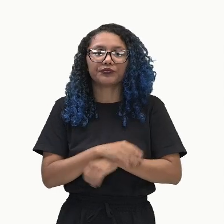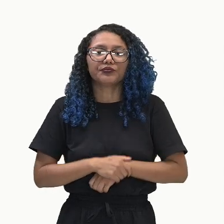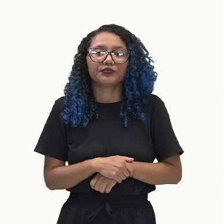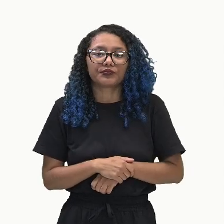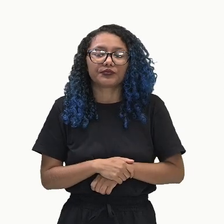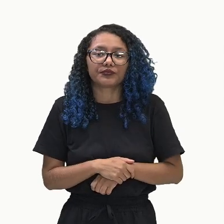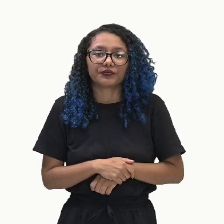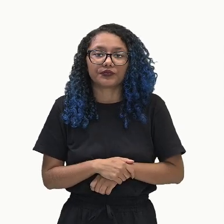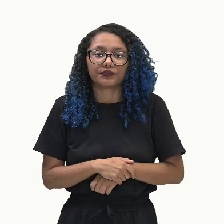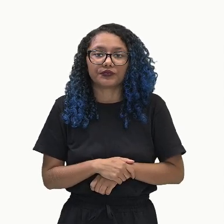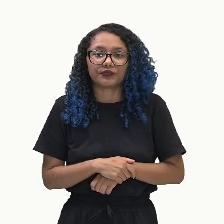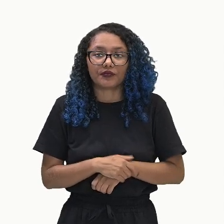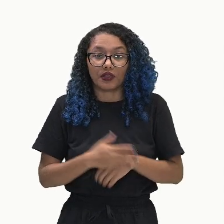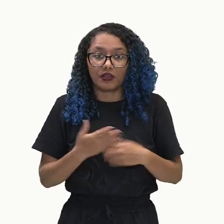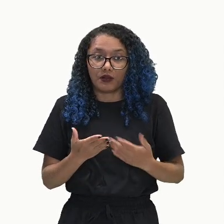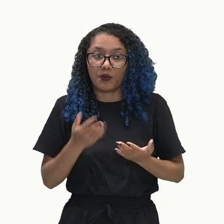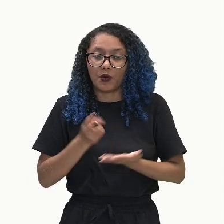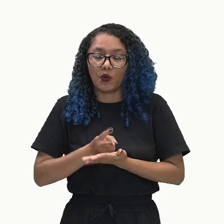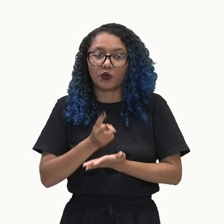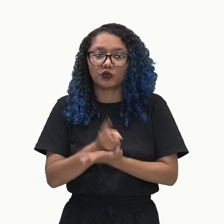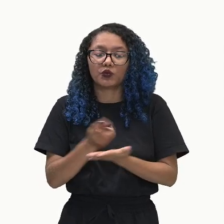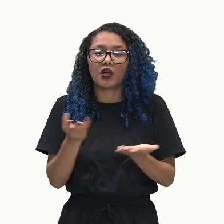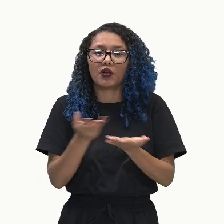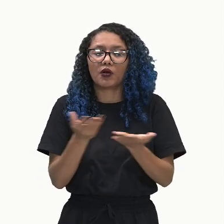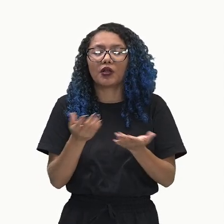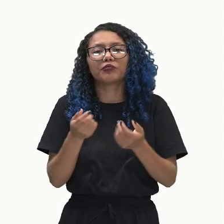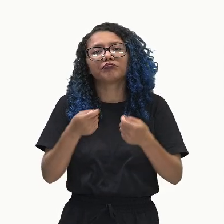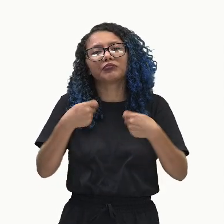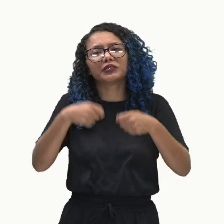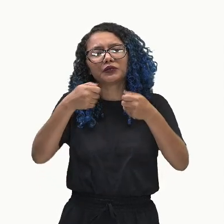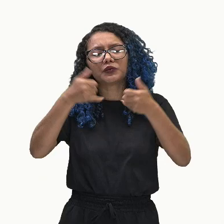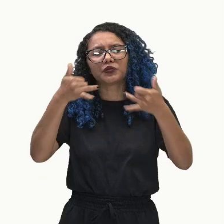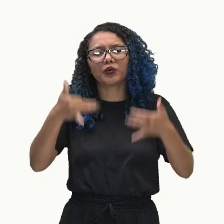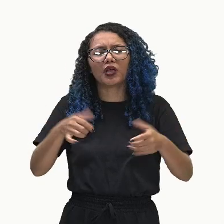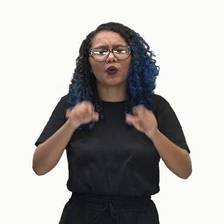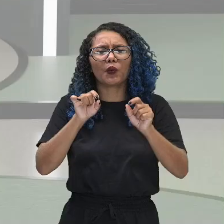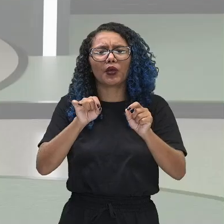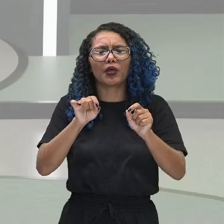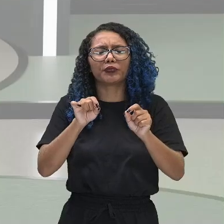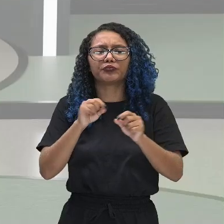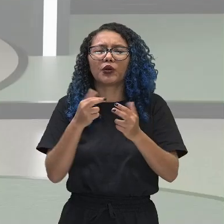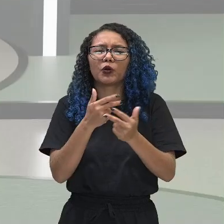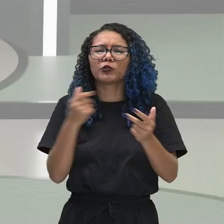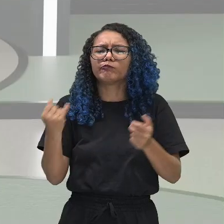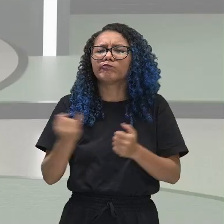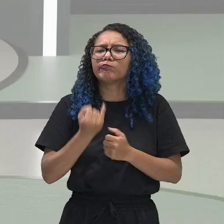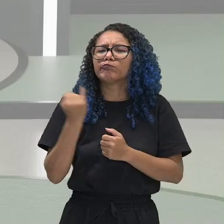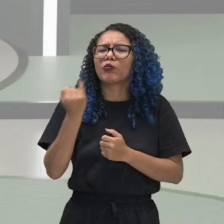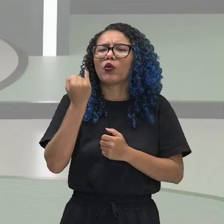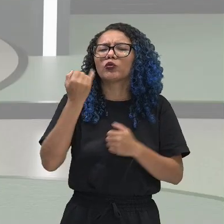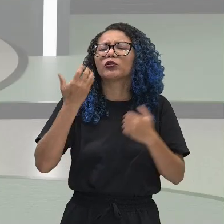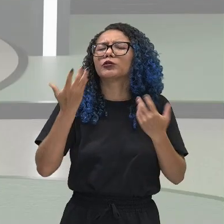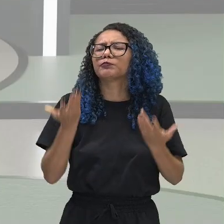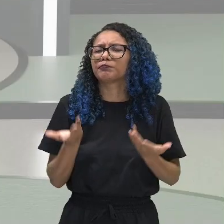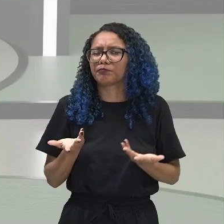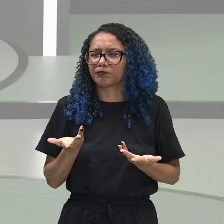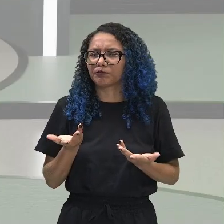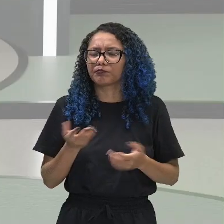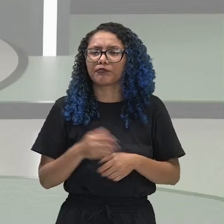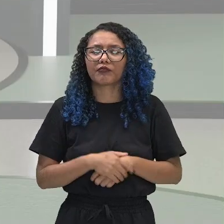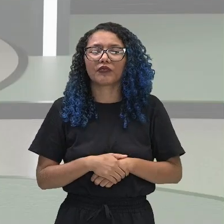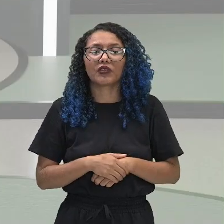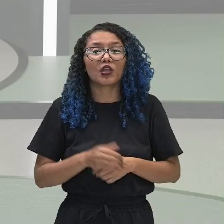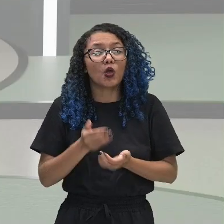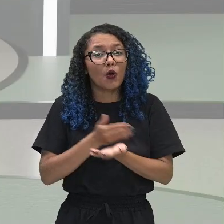Então, para darmos continuidade aí, eu preciso falar sobre uma estrutura muito importante, que se forma junto com